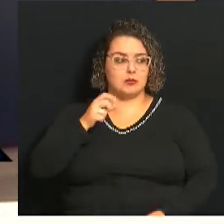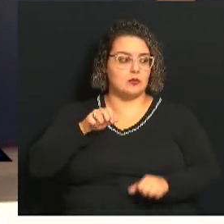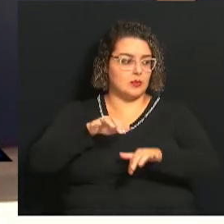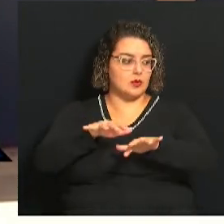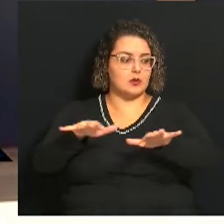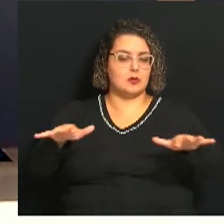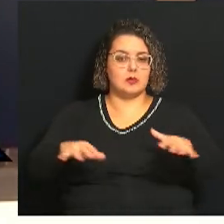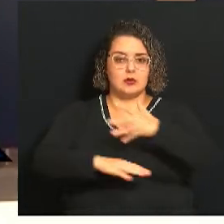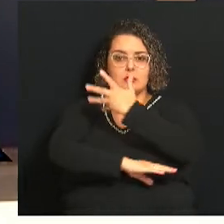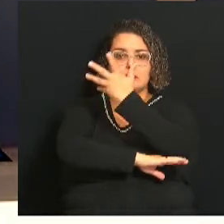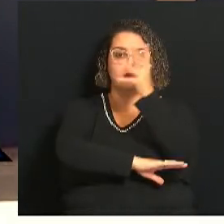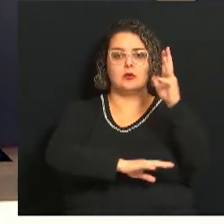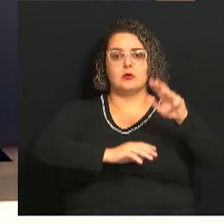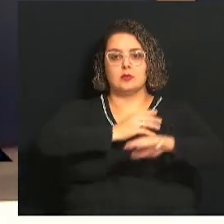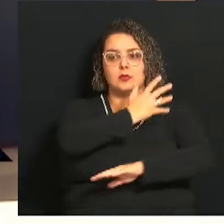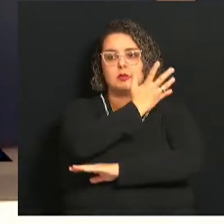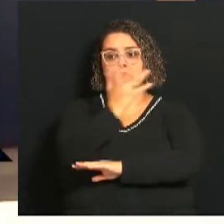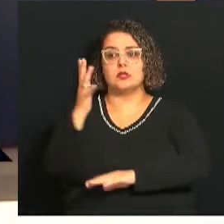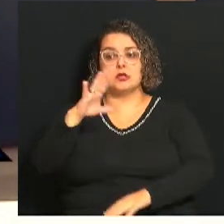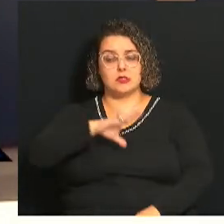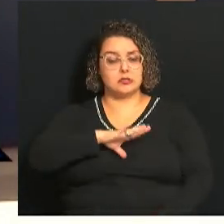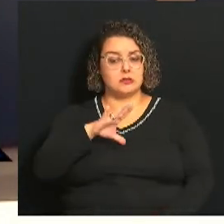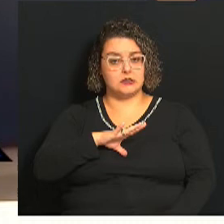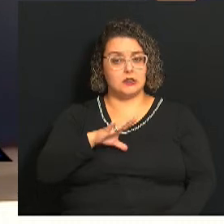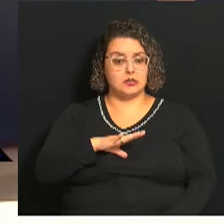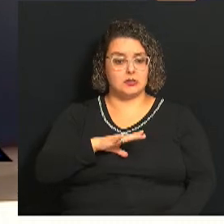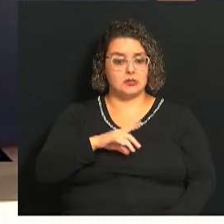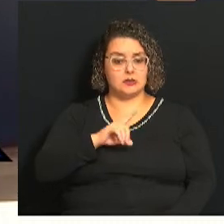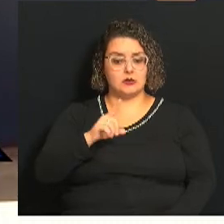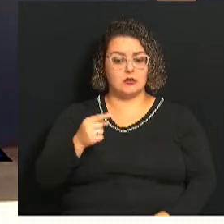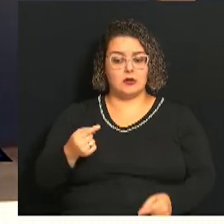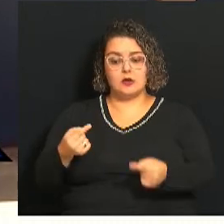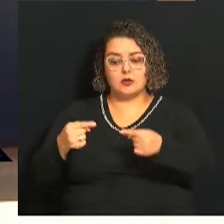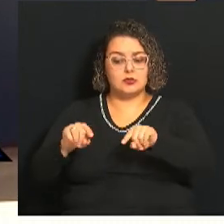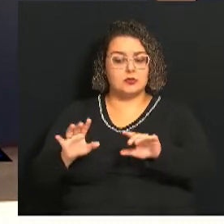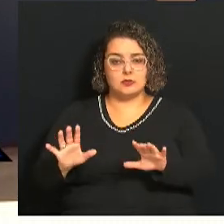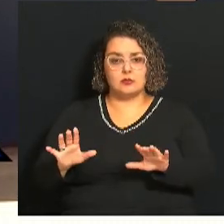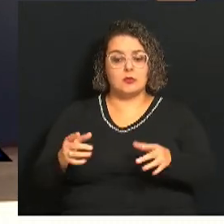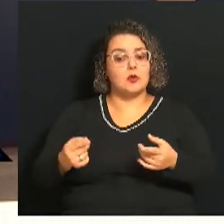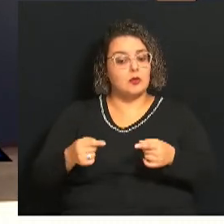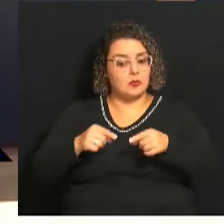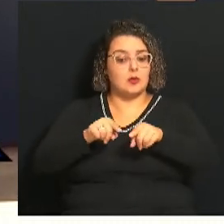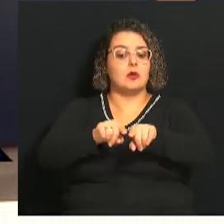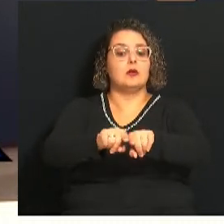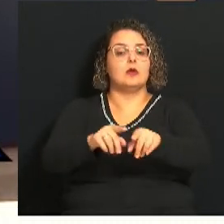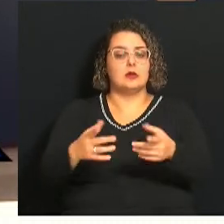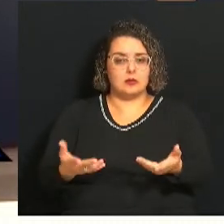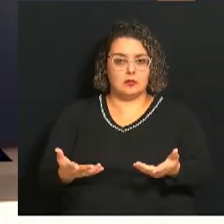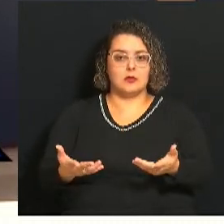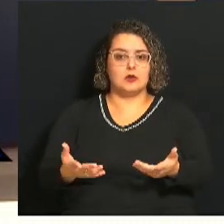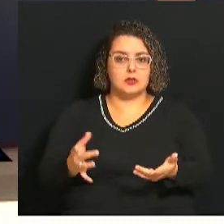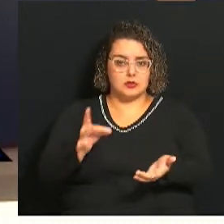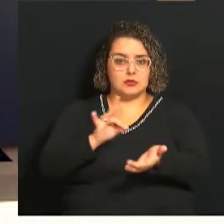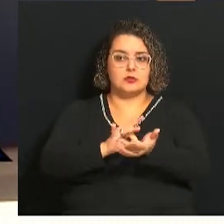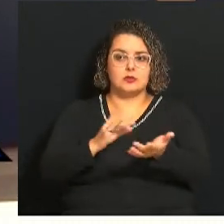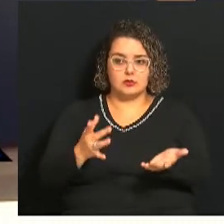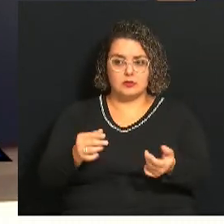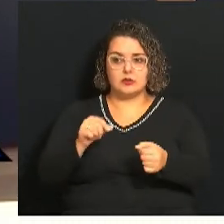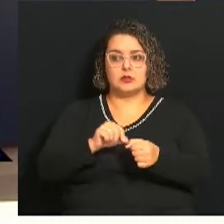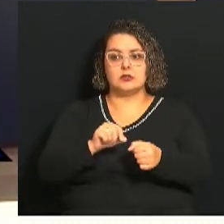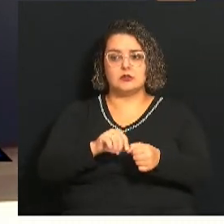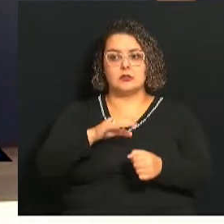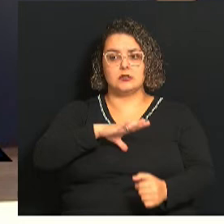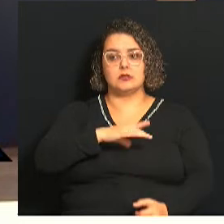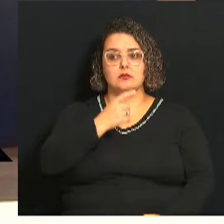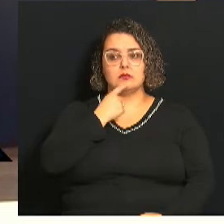nossa cidade. Não é nem como contrapartida, mas como uma colaboração mesmo para a gente fazer de Campinas uma cidade cada